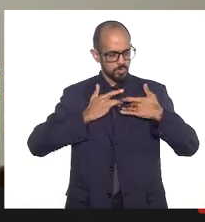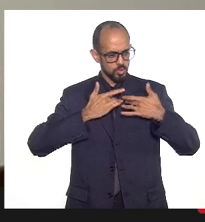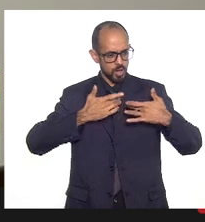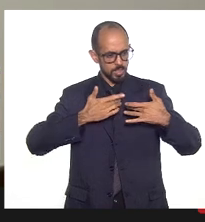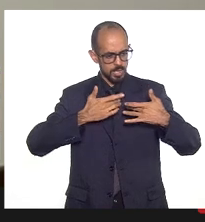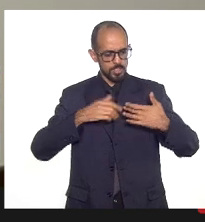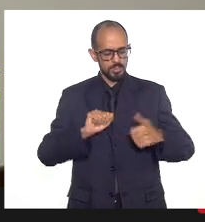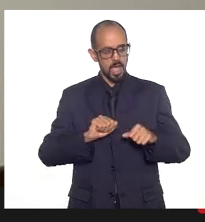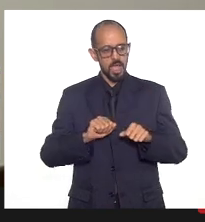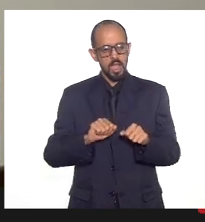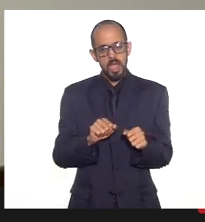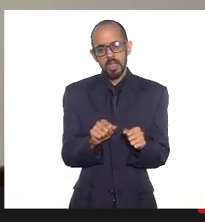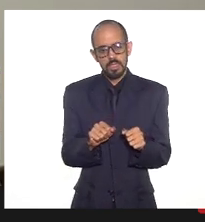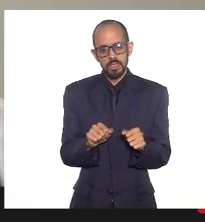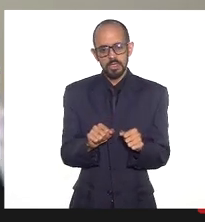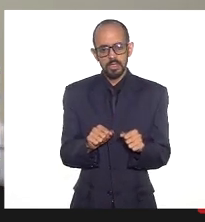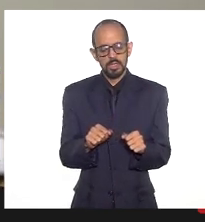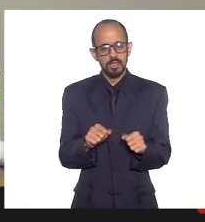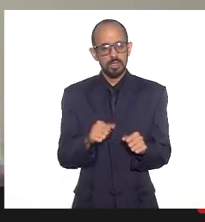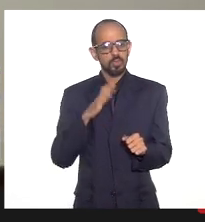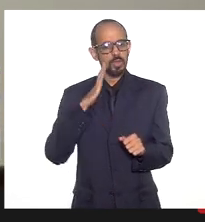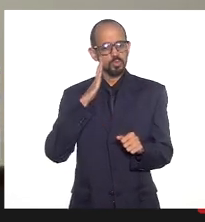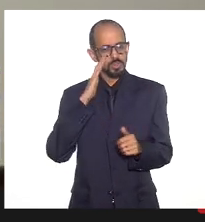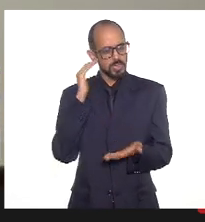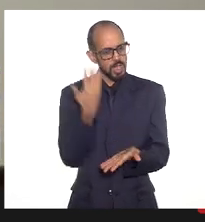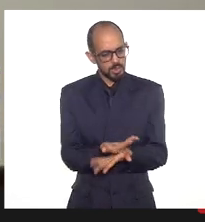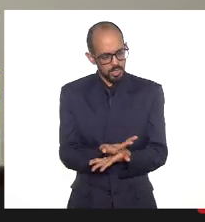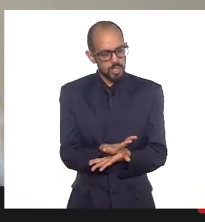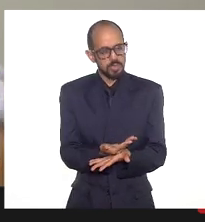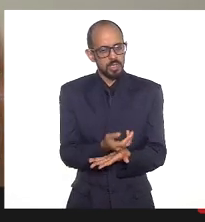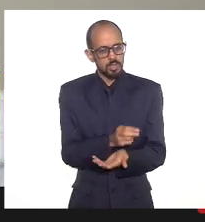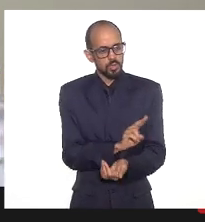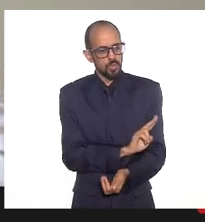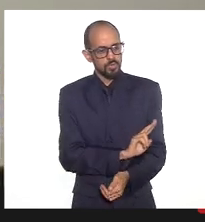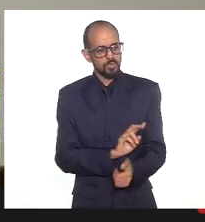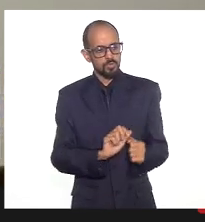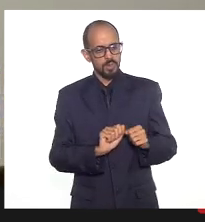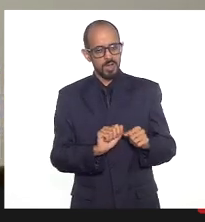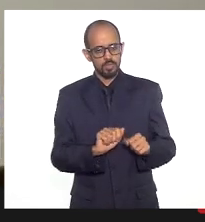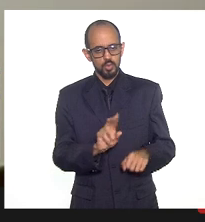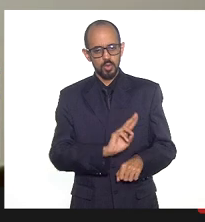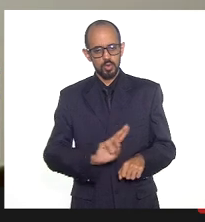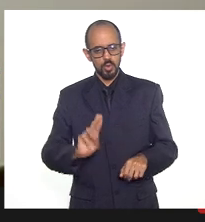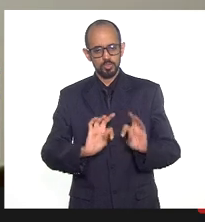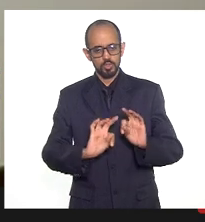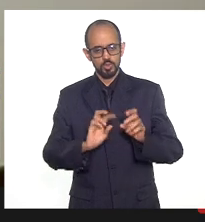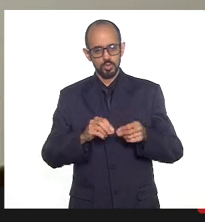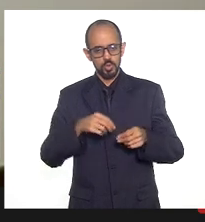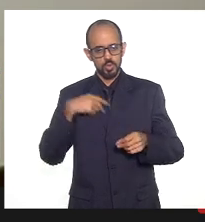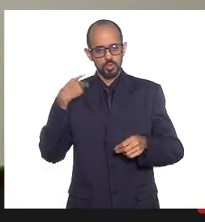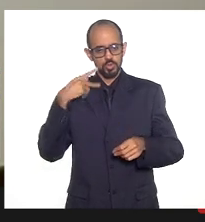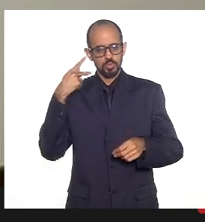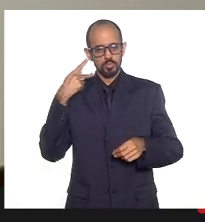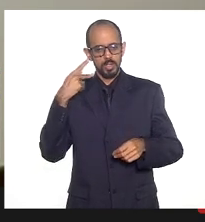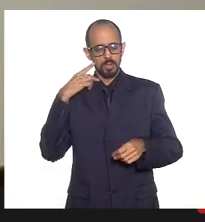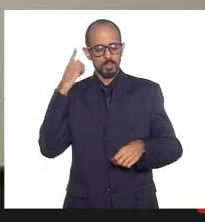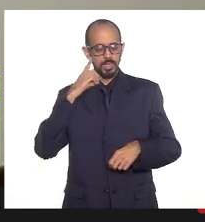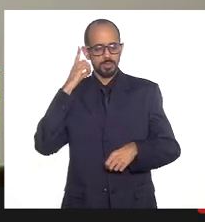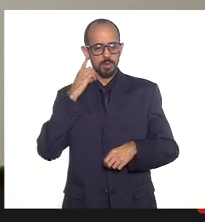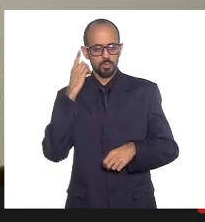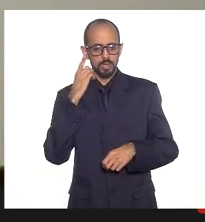faço isso em nome de todos os parlamentares que integram a frente, de todos os coletivos que estão aqui representados. A gente não vai permitir,